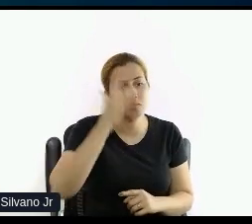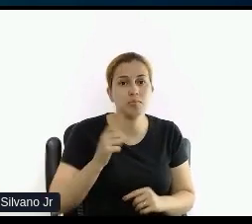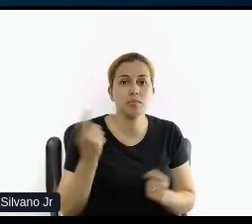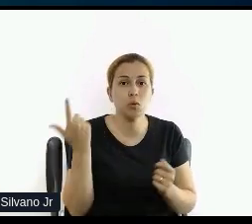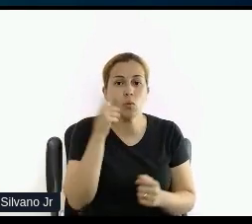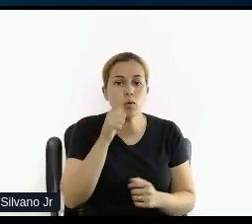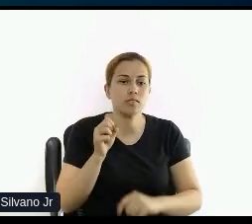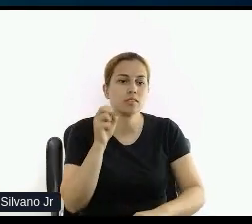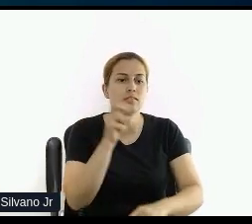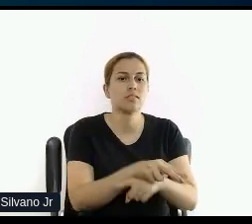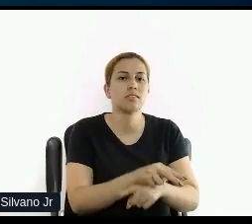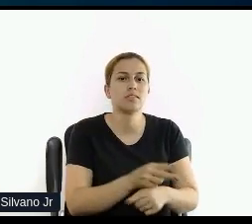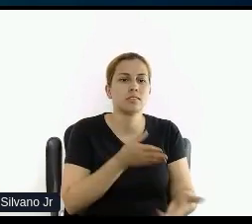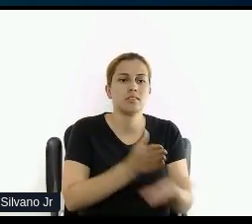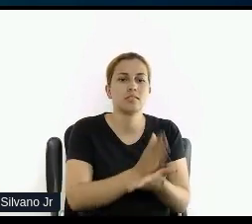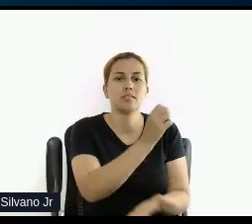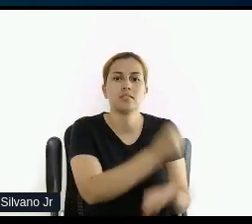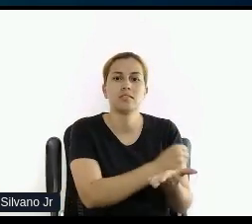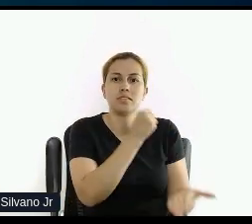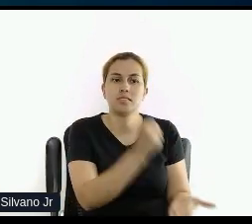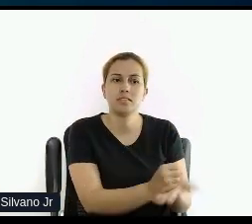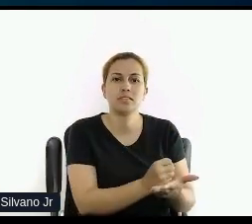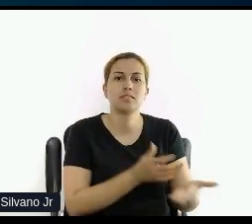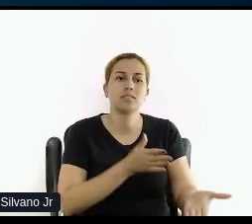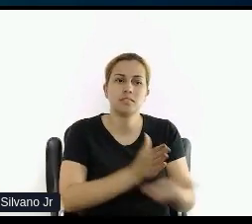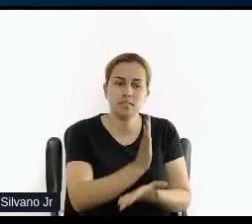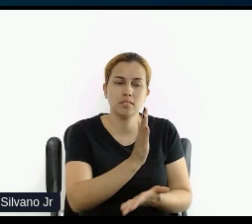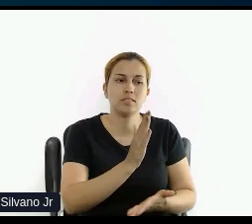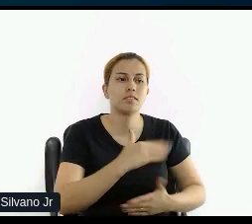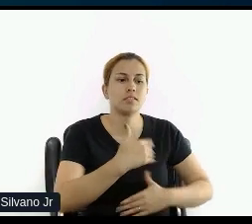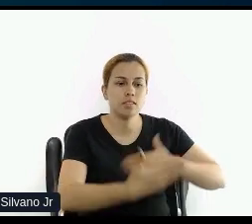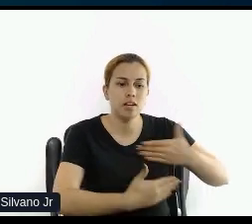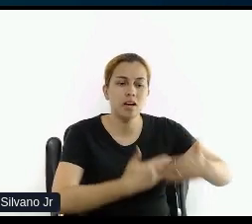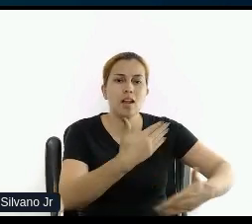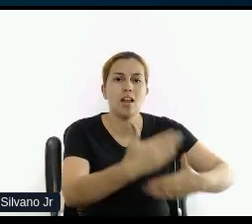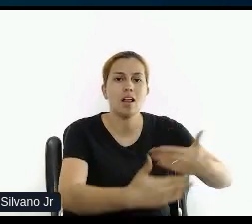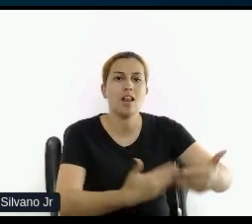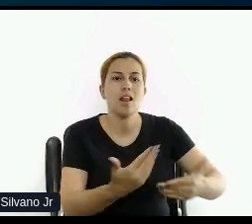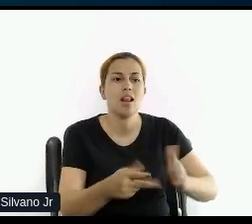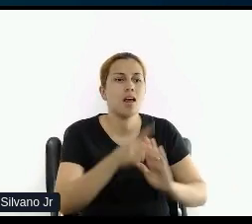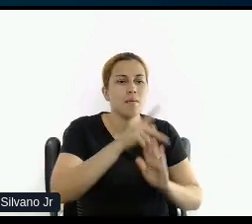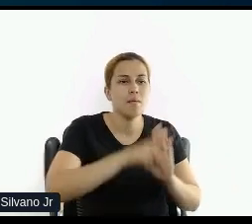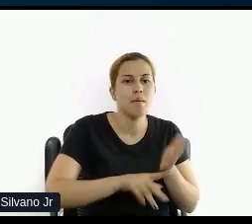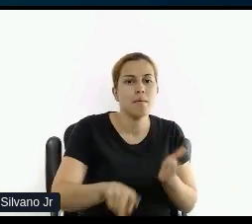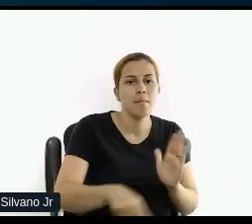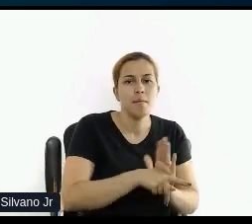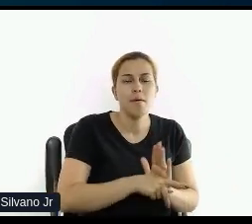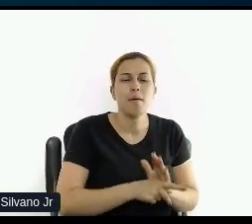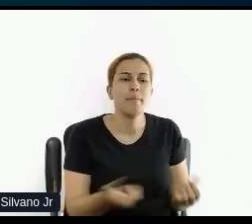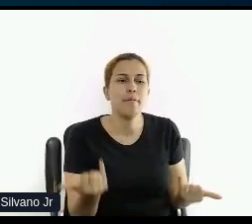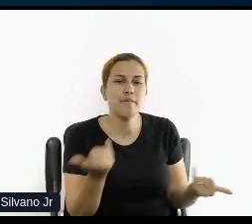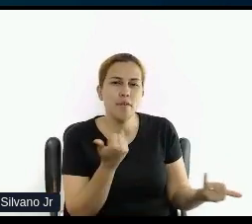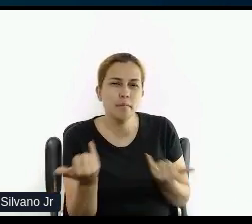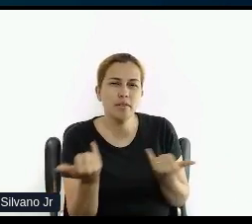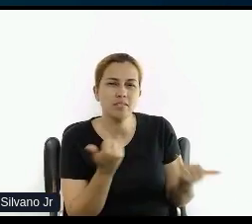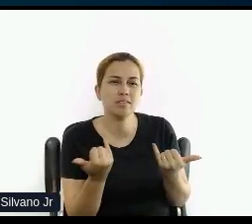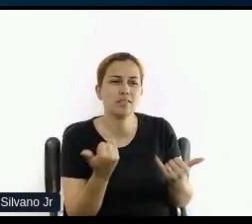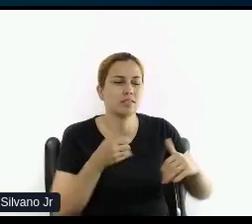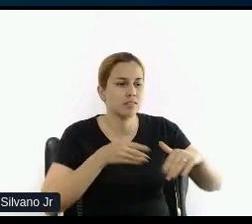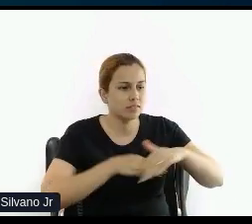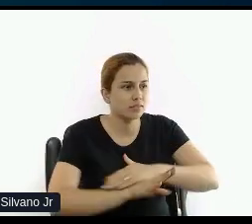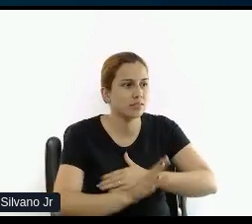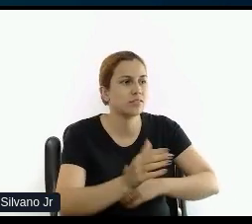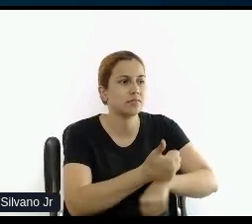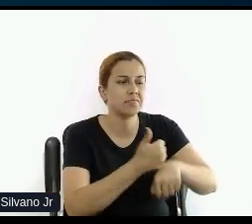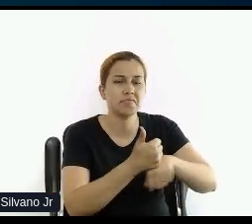com carteira assinada, né, desde o primeiro dia, você passar por um programa de formação, de imersão profissional,